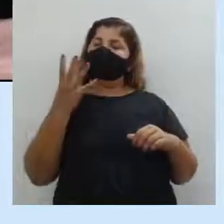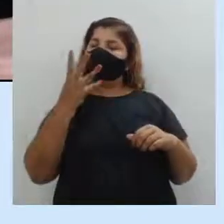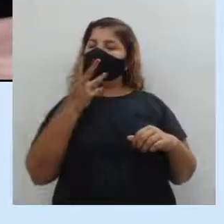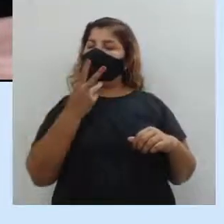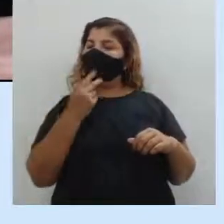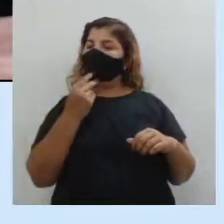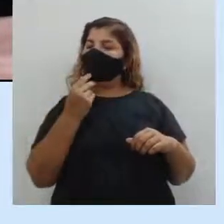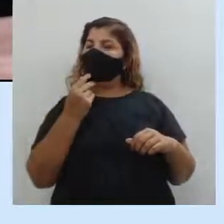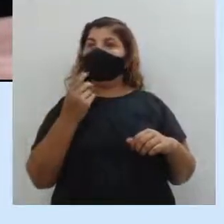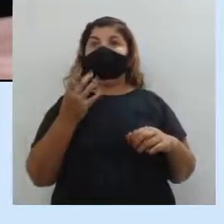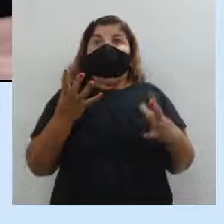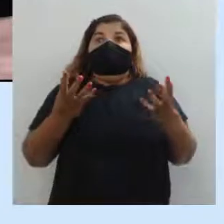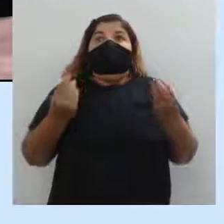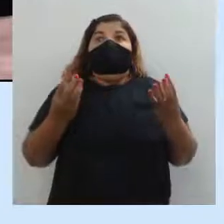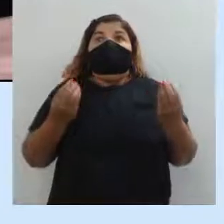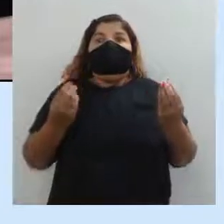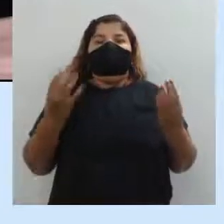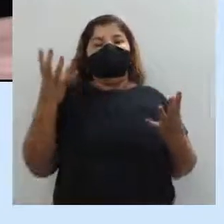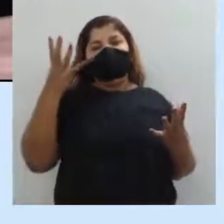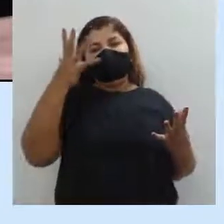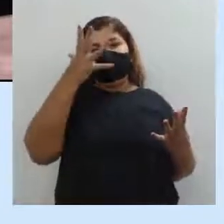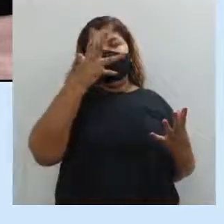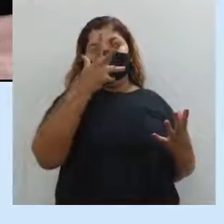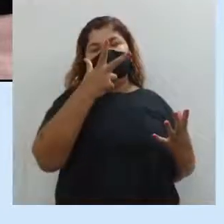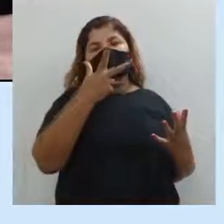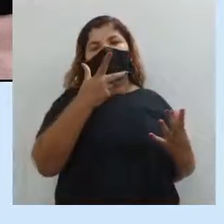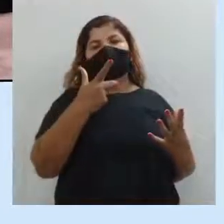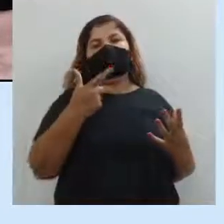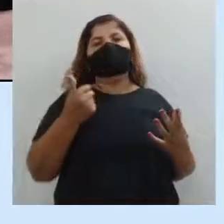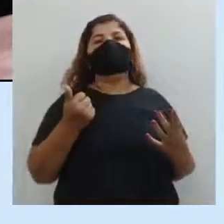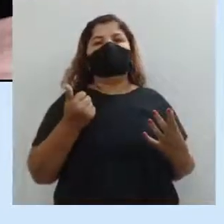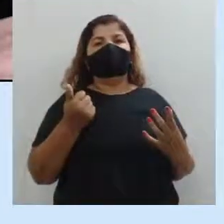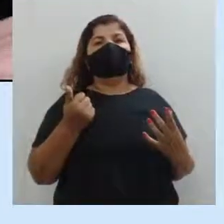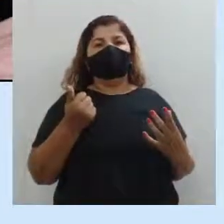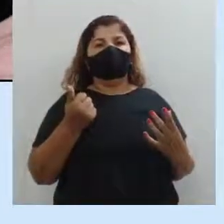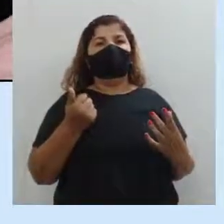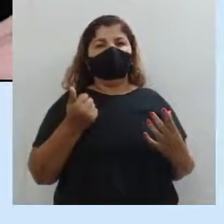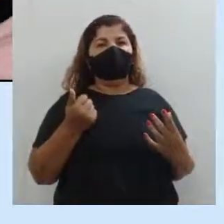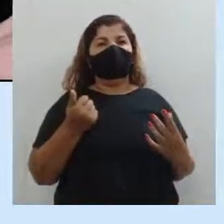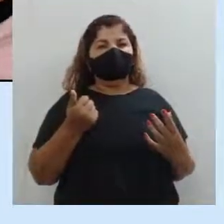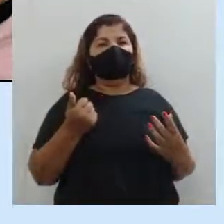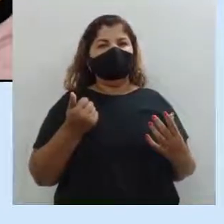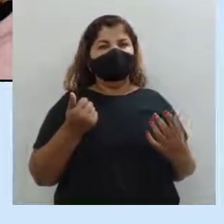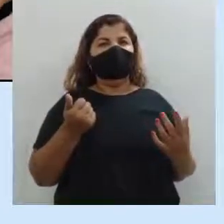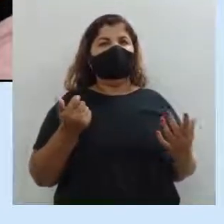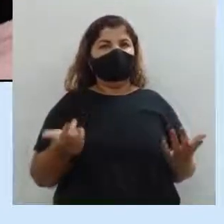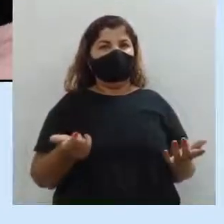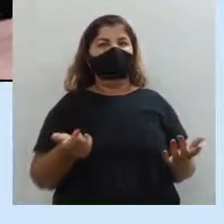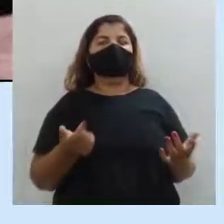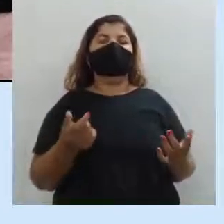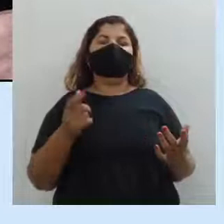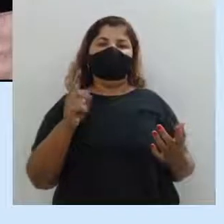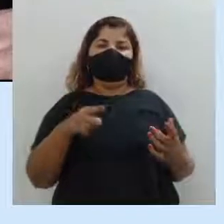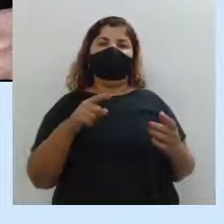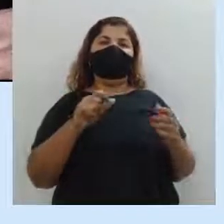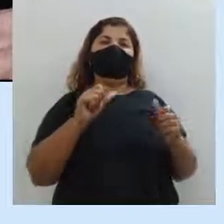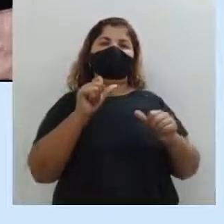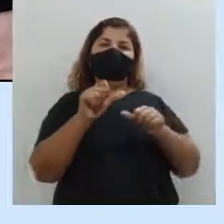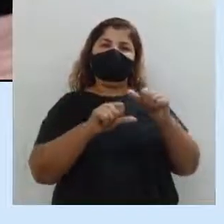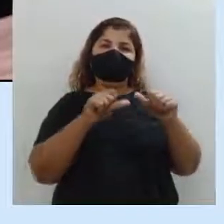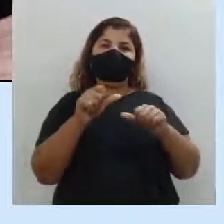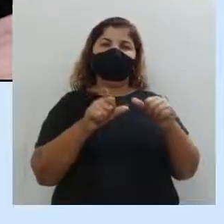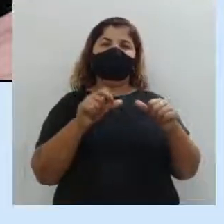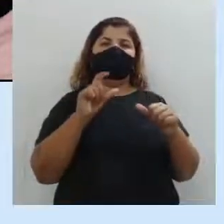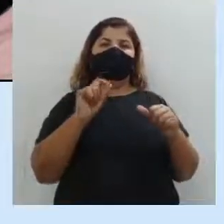o adjetivo bonita já está sendo modificado, mas essa modificação, qual é a circunstância? É uma circunstância